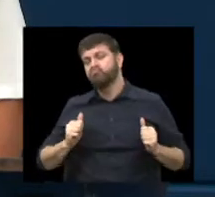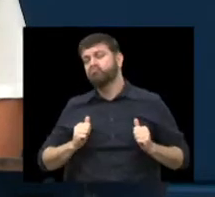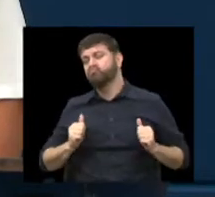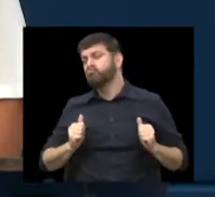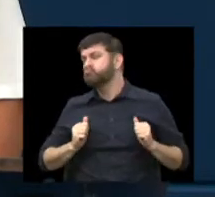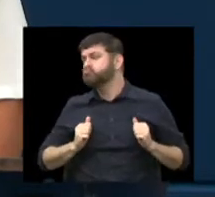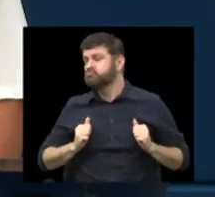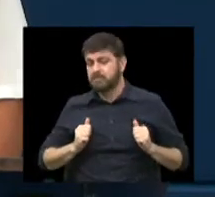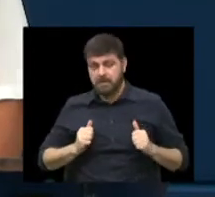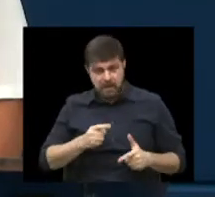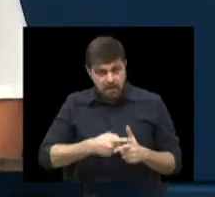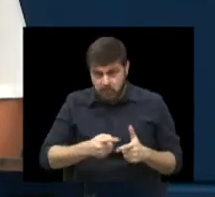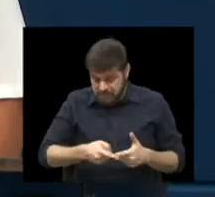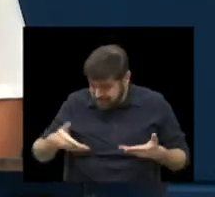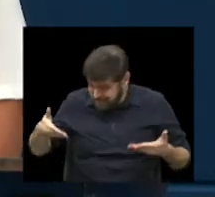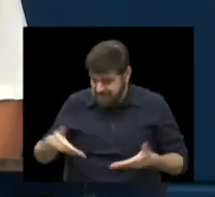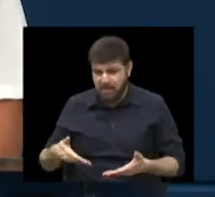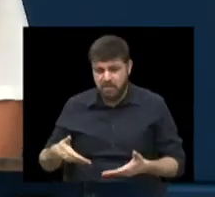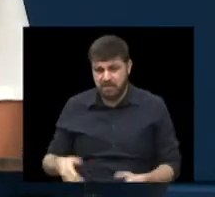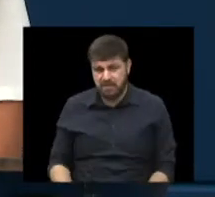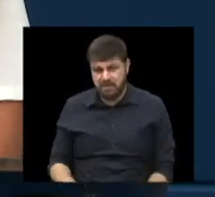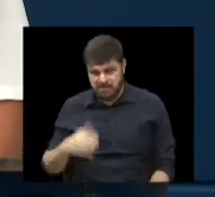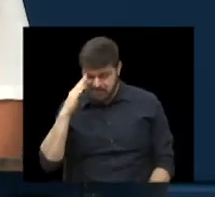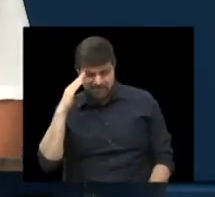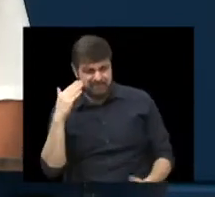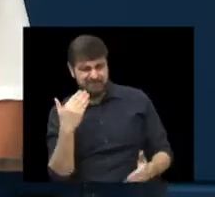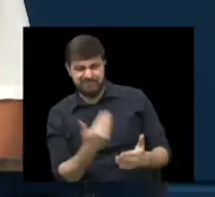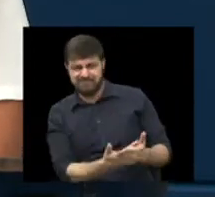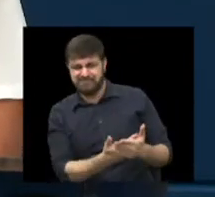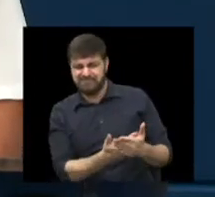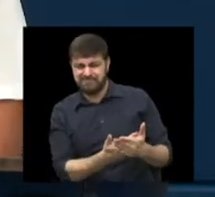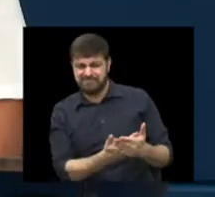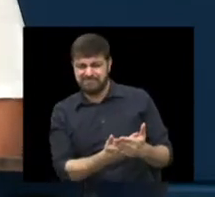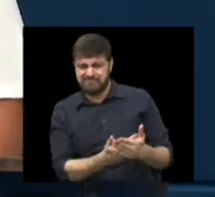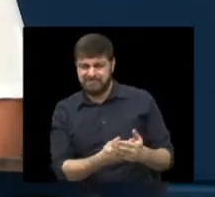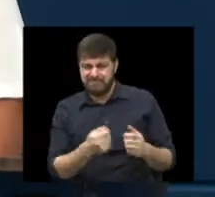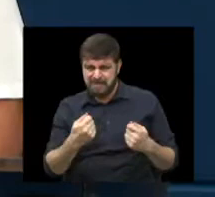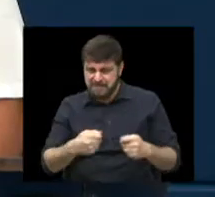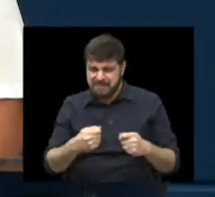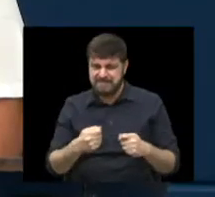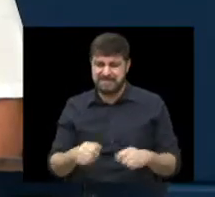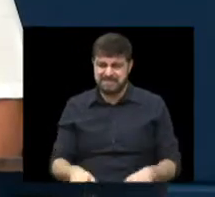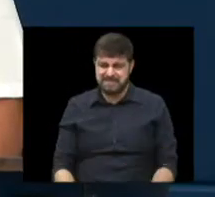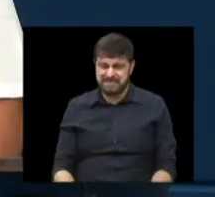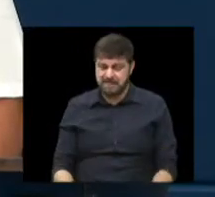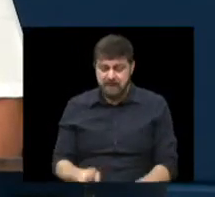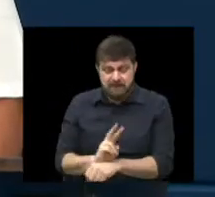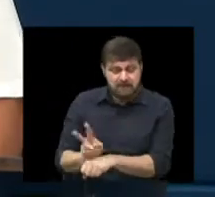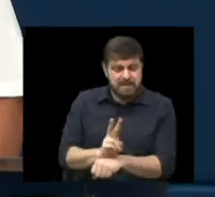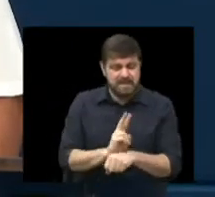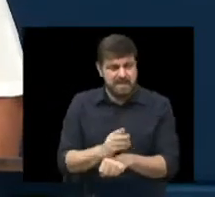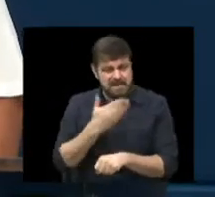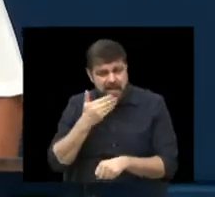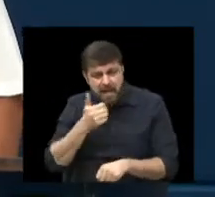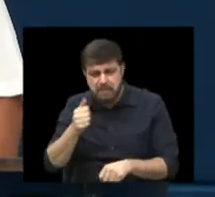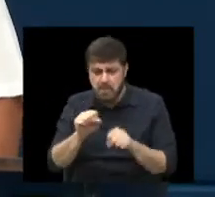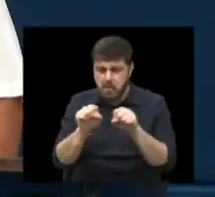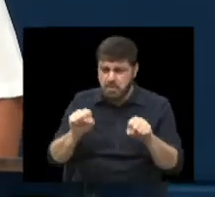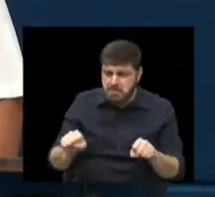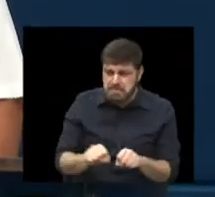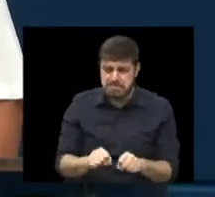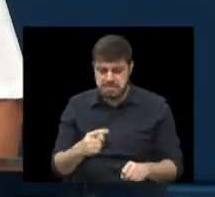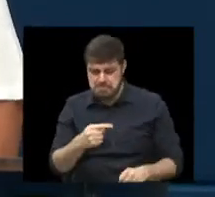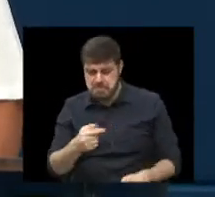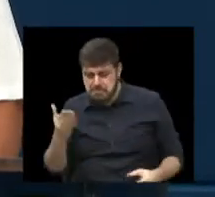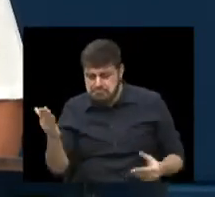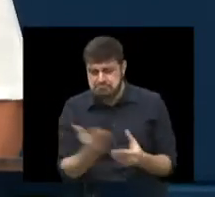problema imediato. Eu acredito que, melhorando o sistema de fiscalização e de execução judicial das